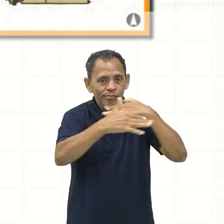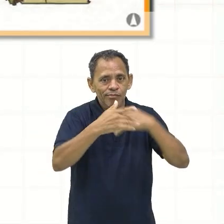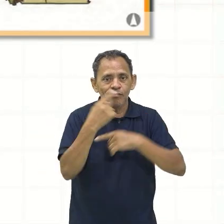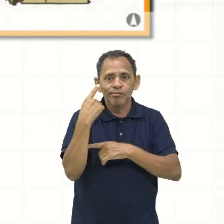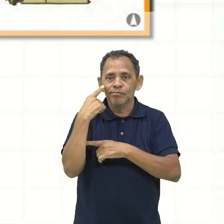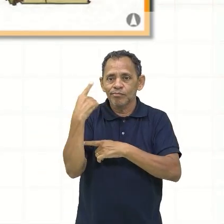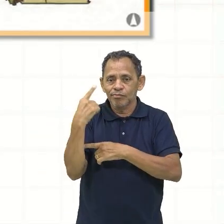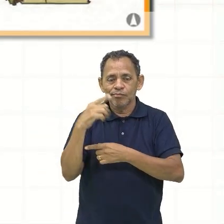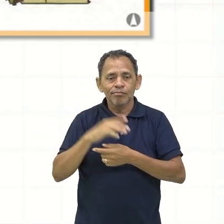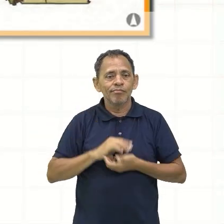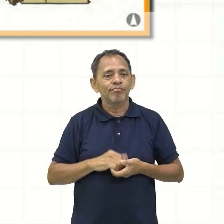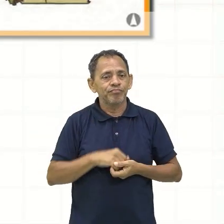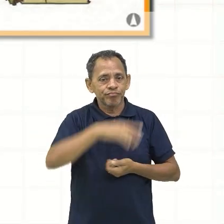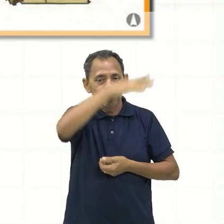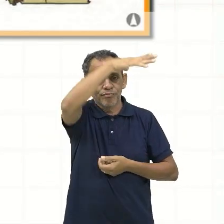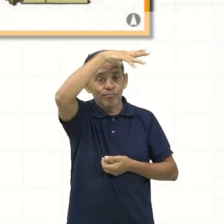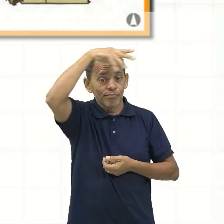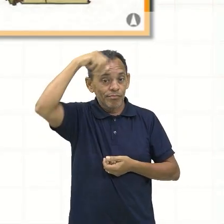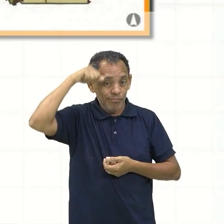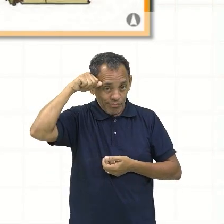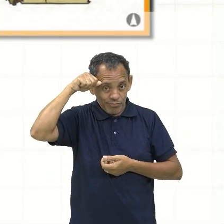que Manaus, né,